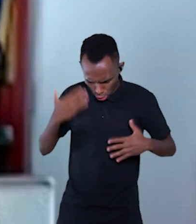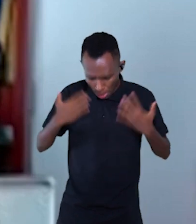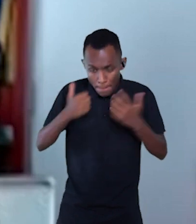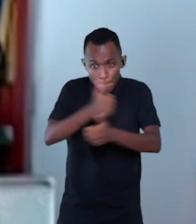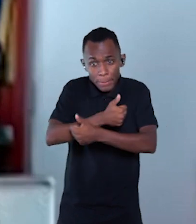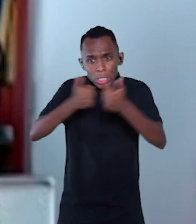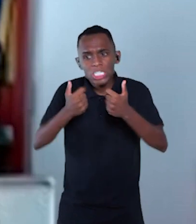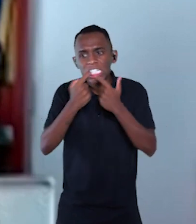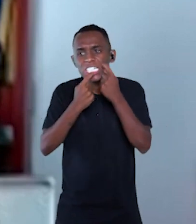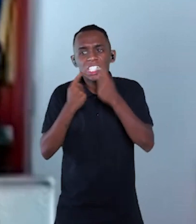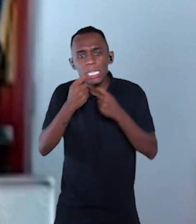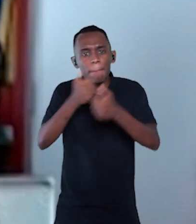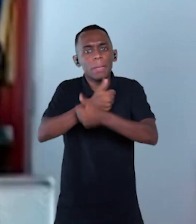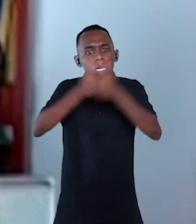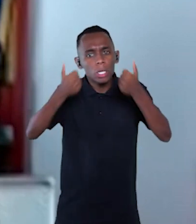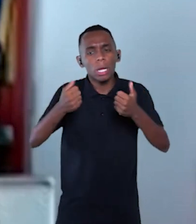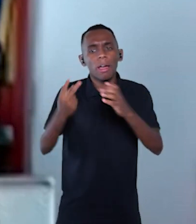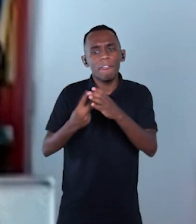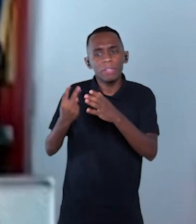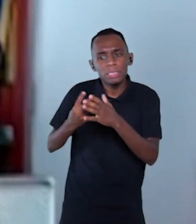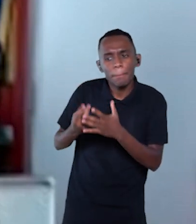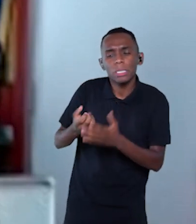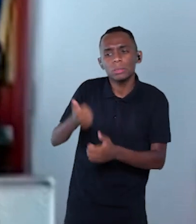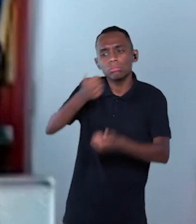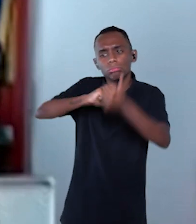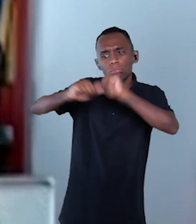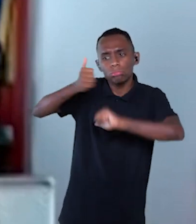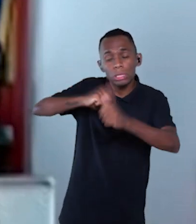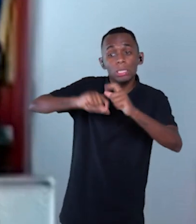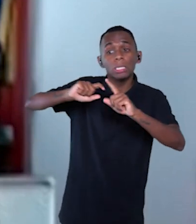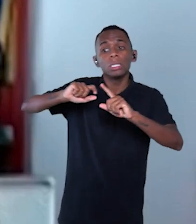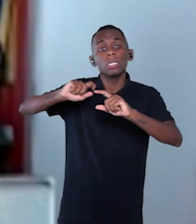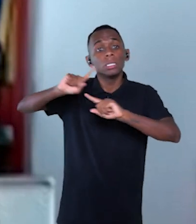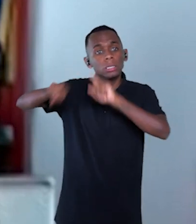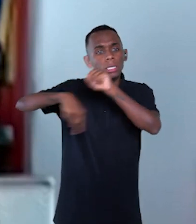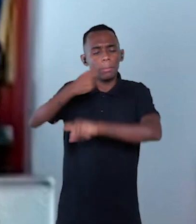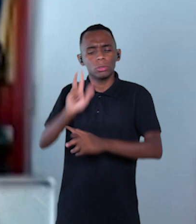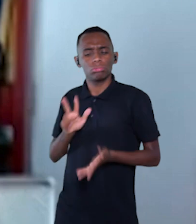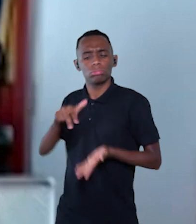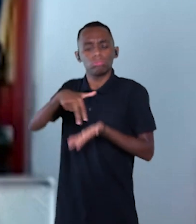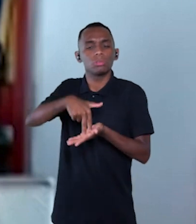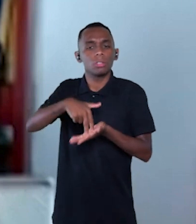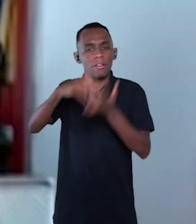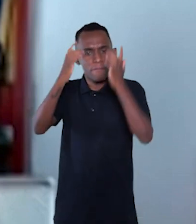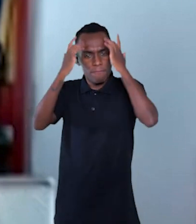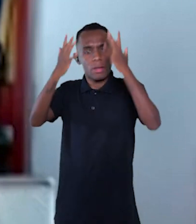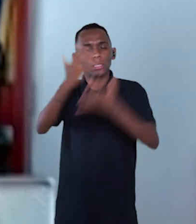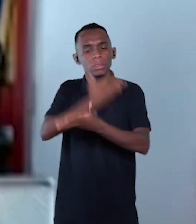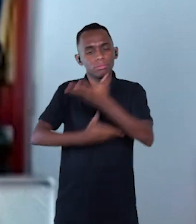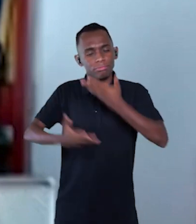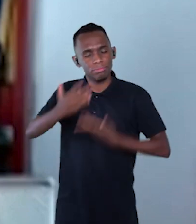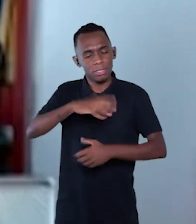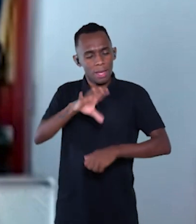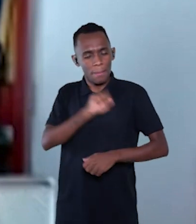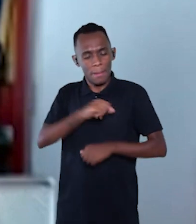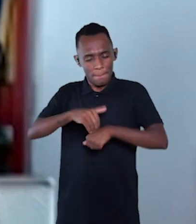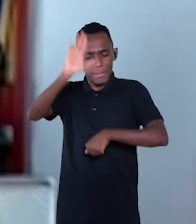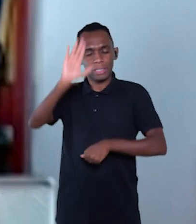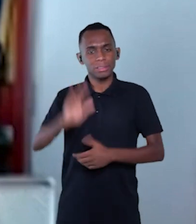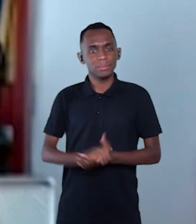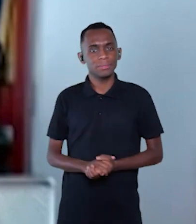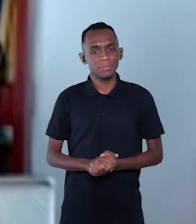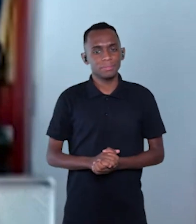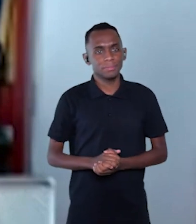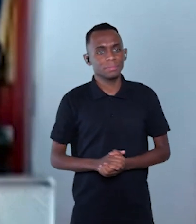sua aparência, consertar os dentes, tomar as vitaminas e chegar lá como alguém mais fácil de ser amado.